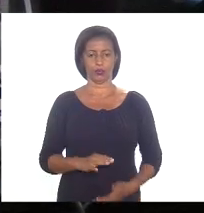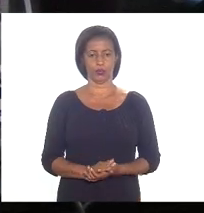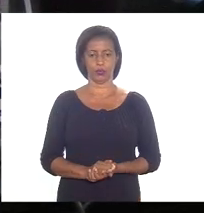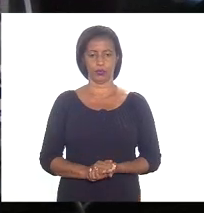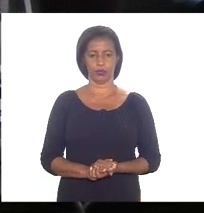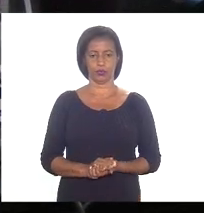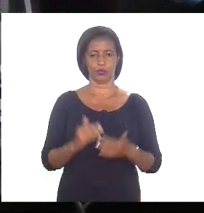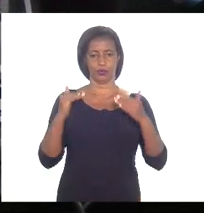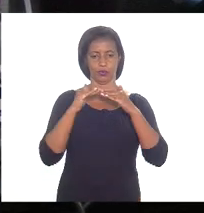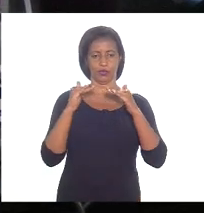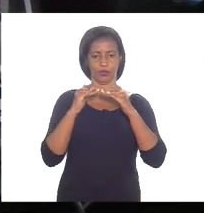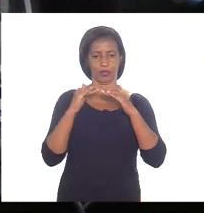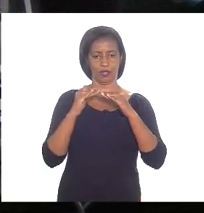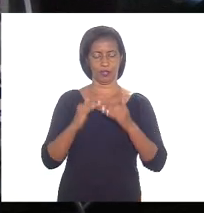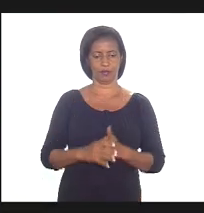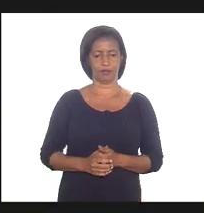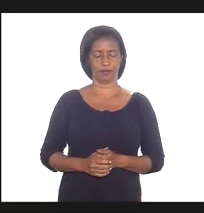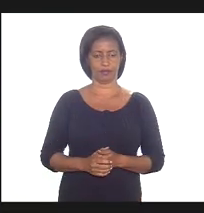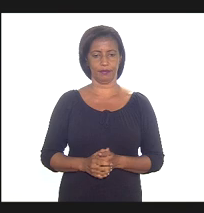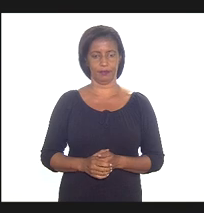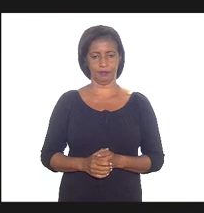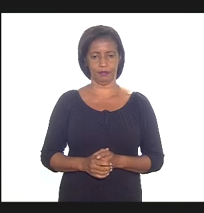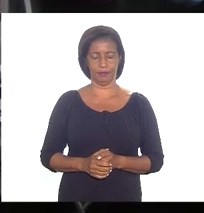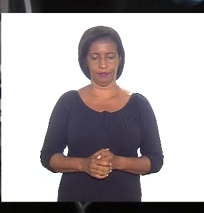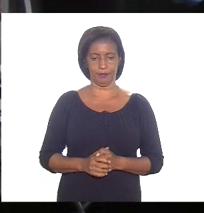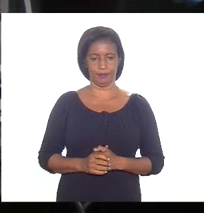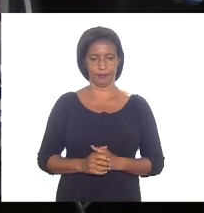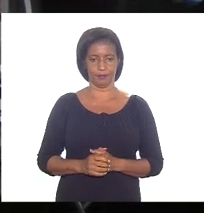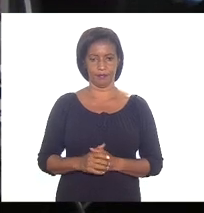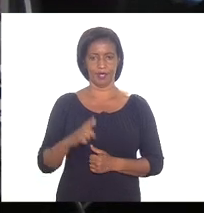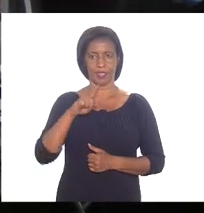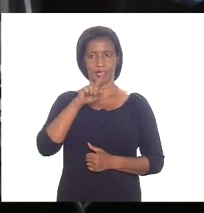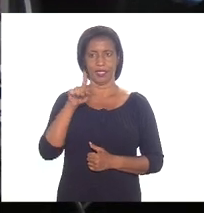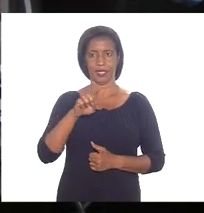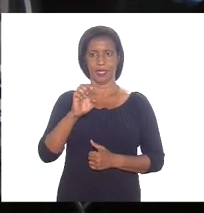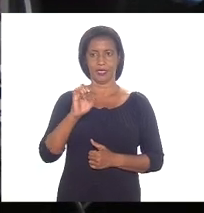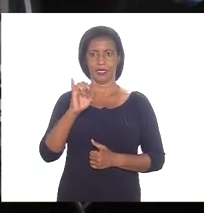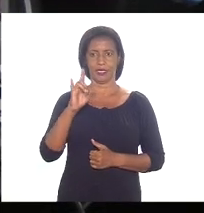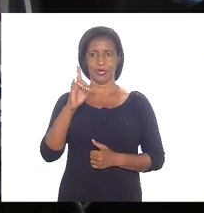Deputado... Voto favorável, presidente. Favorável. Deputada Zeidan.